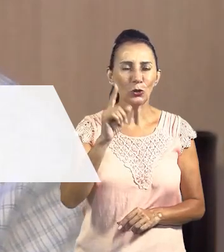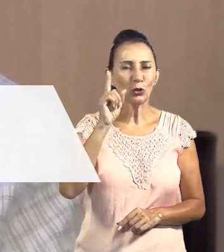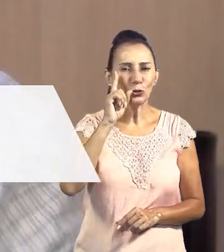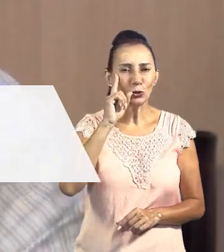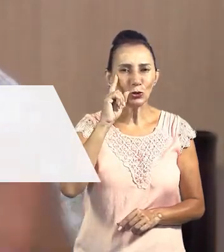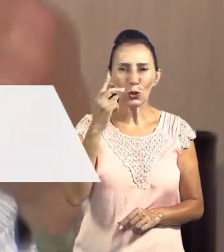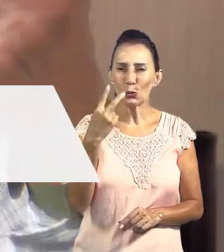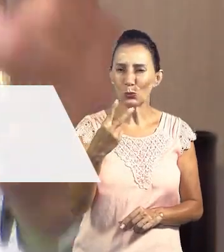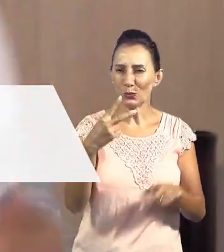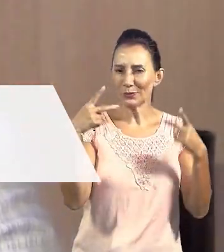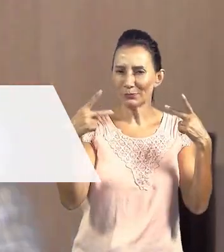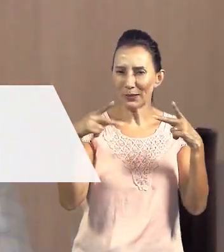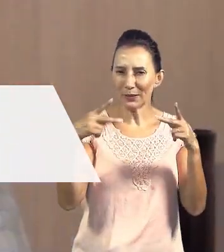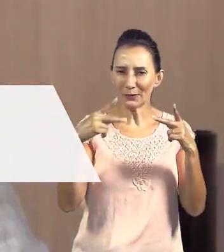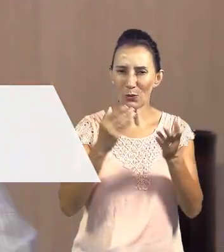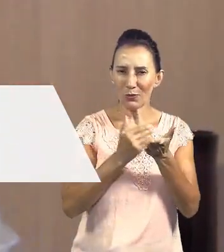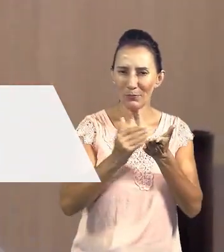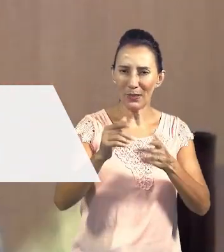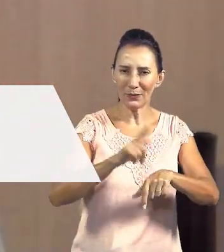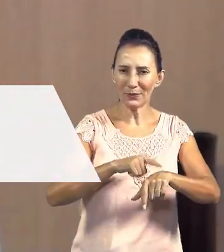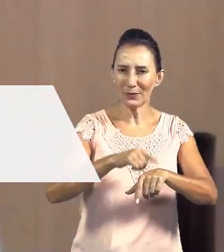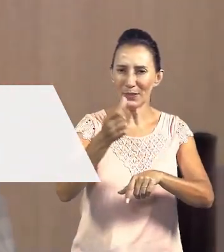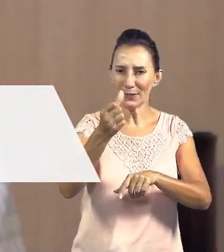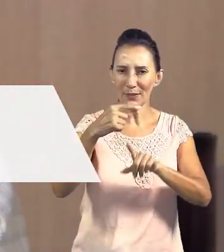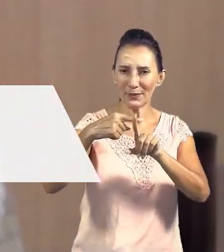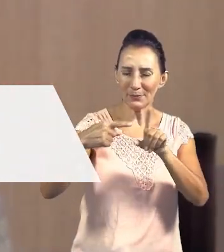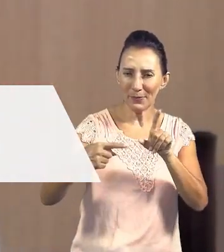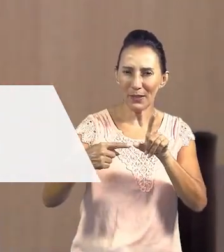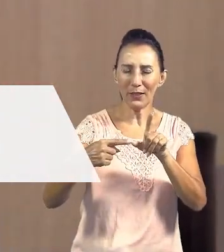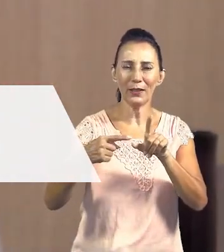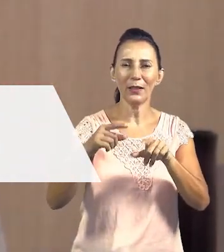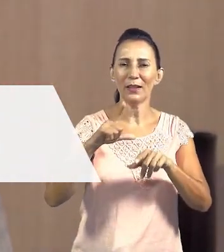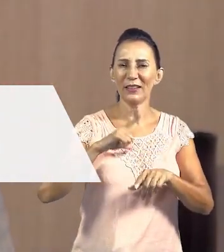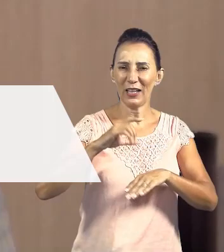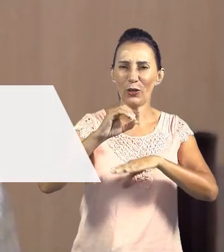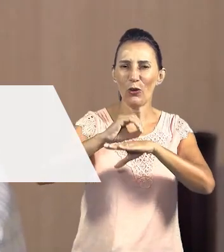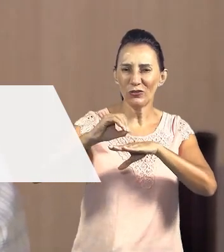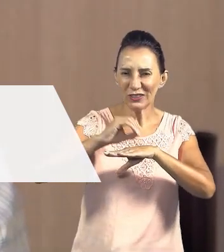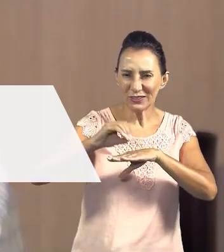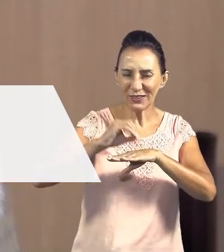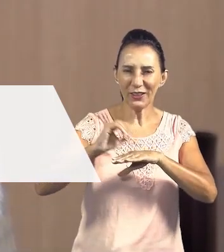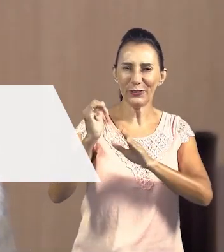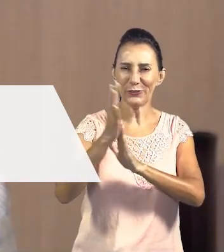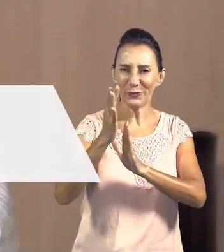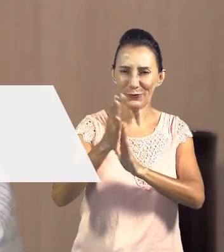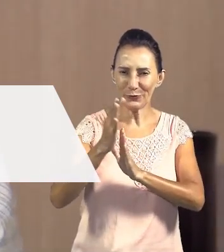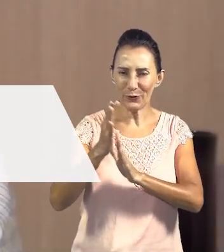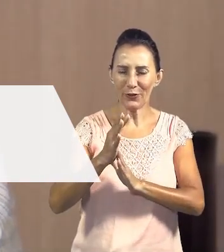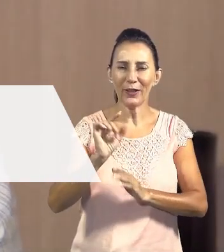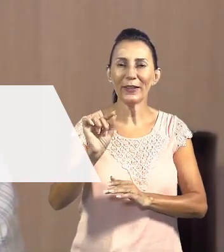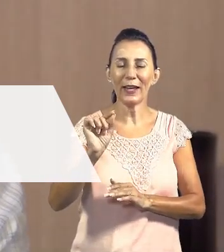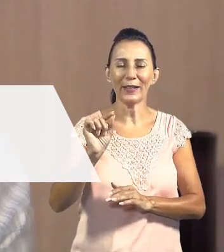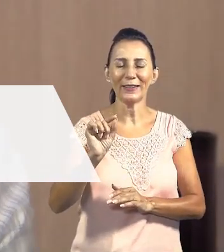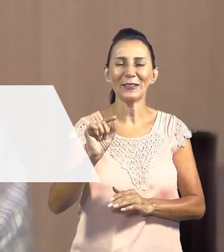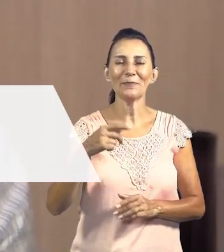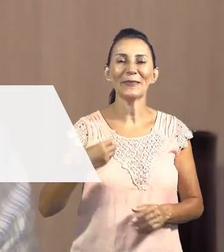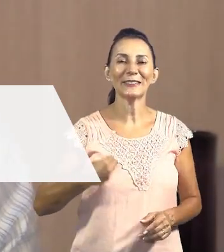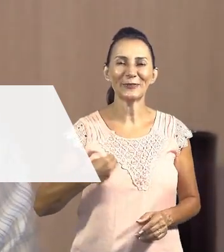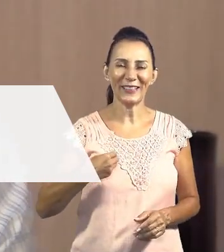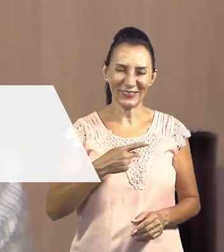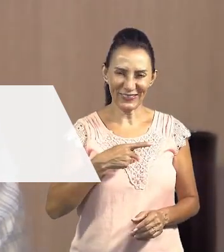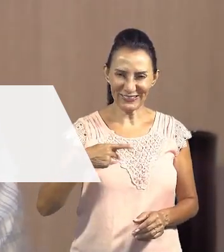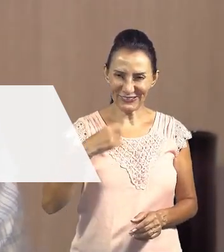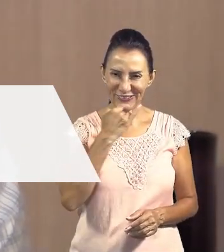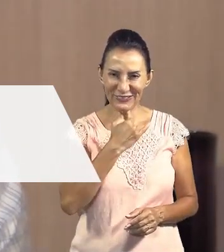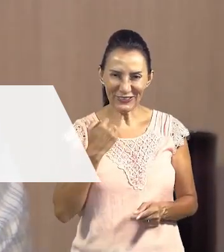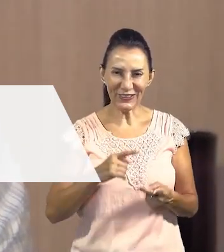das 18h30, vamos ter muitas oficinas, louvor. Mas olha lá, os participantes, os preletores: Jorge Linhares,